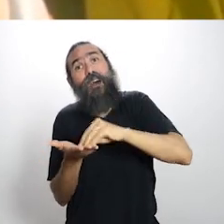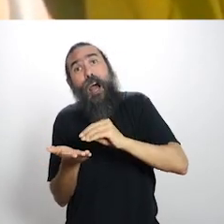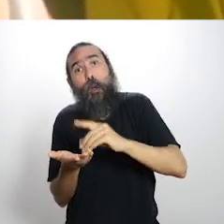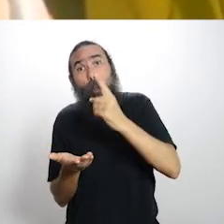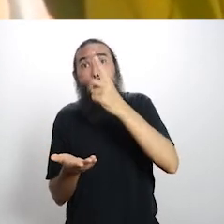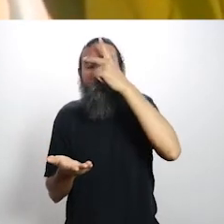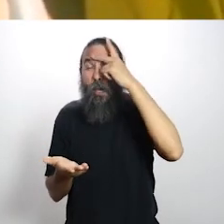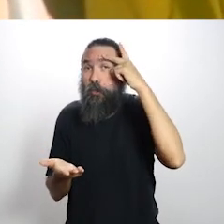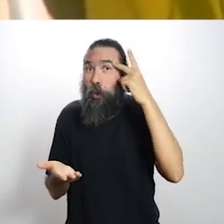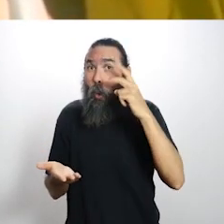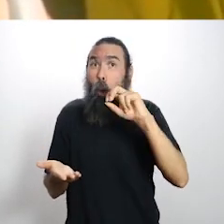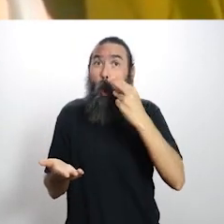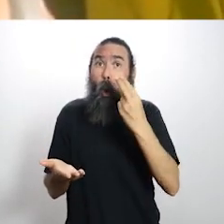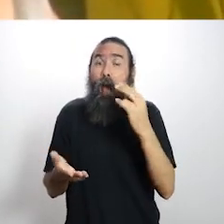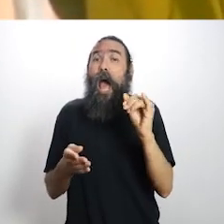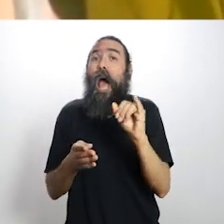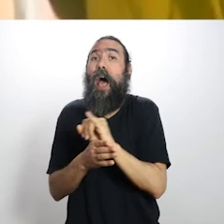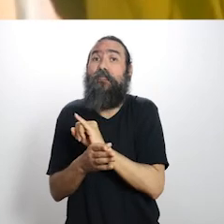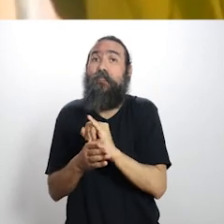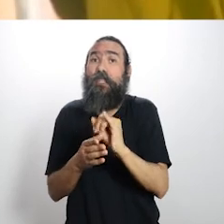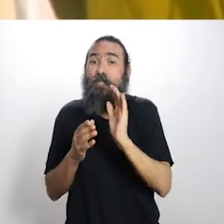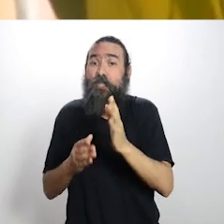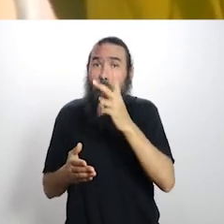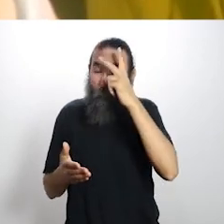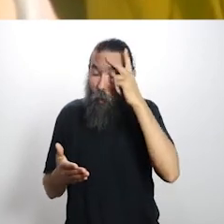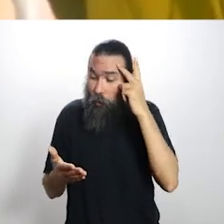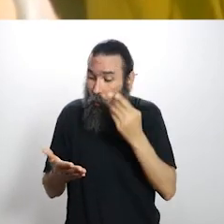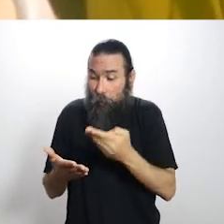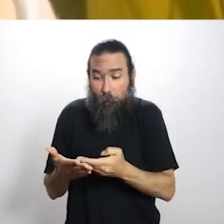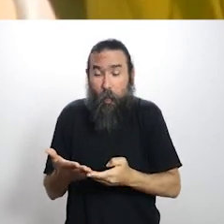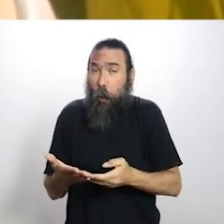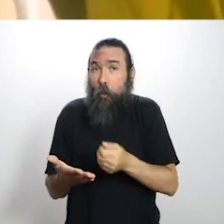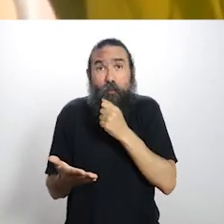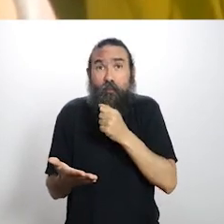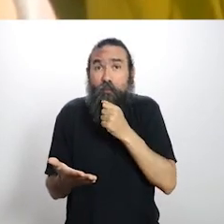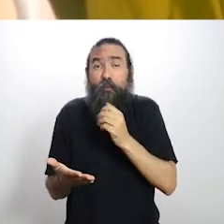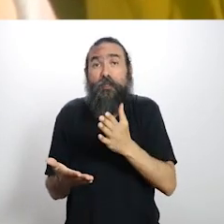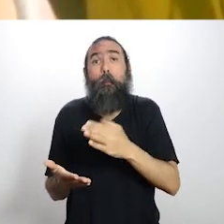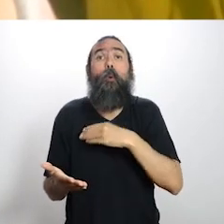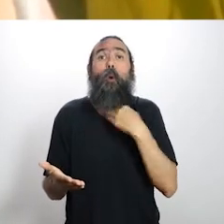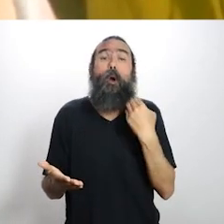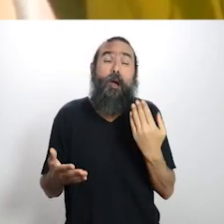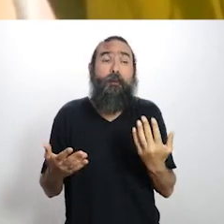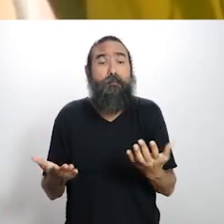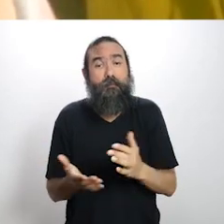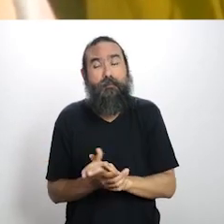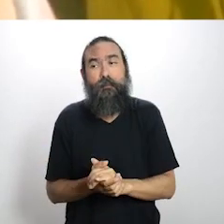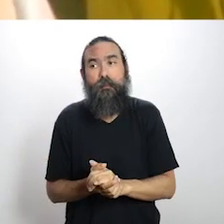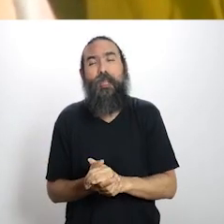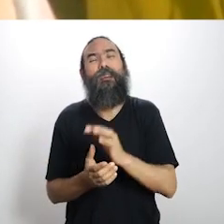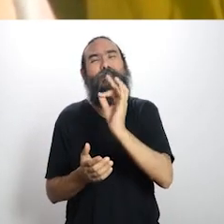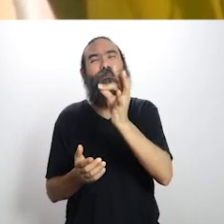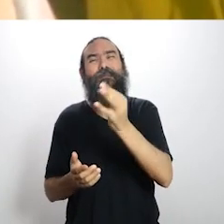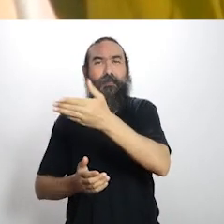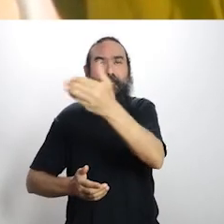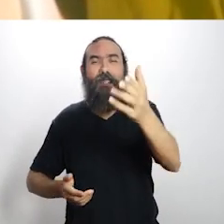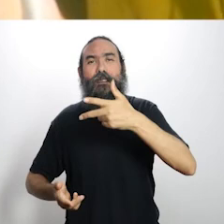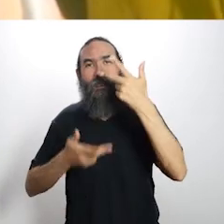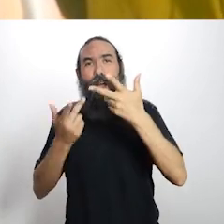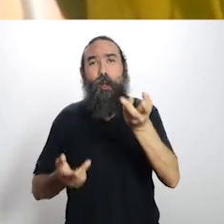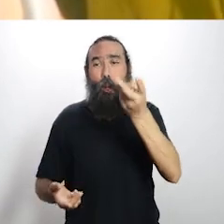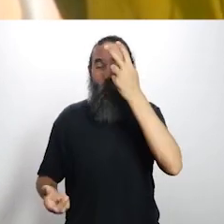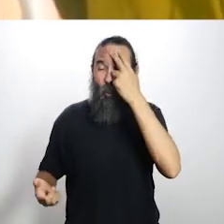os povos indígenas né por toda essa dificuldade que a gente tem de que eles possam acessar